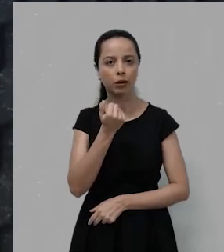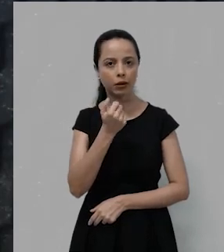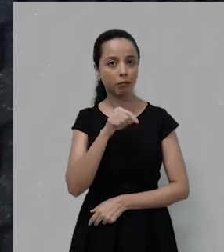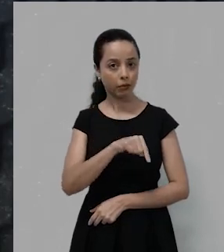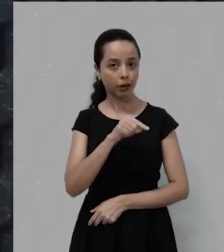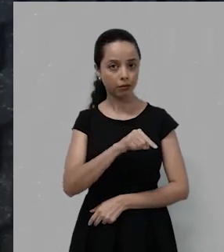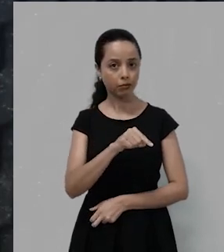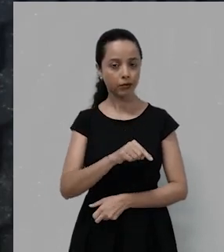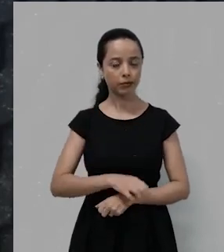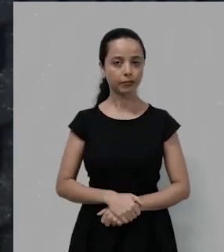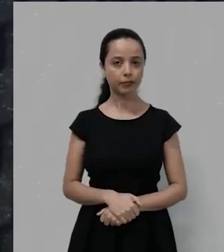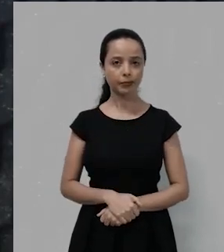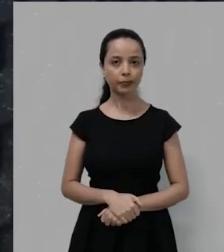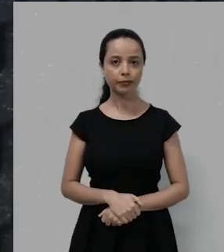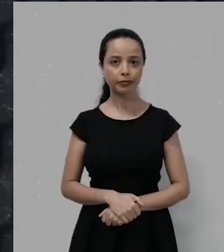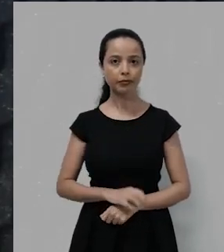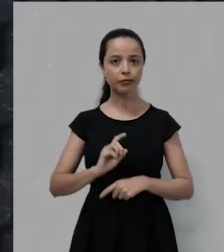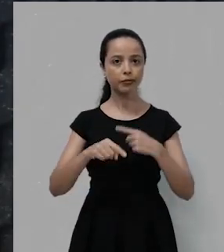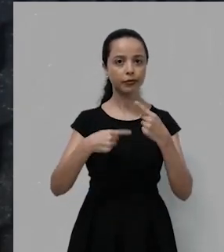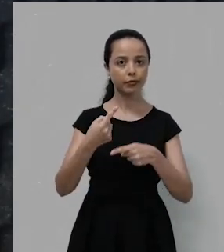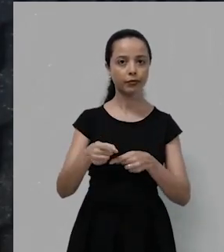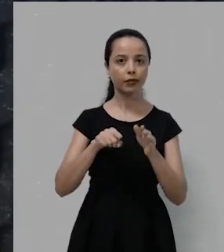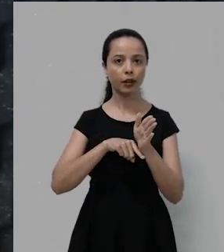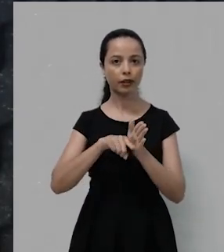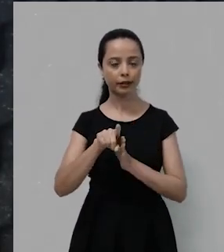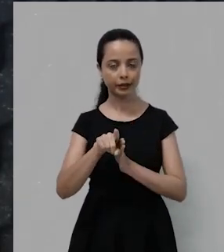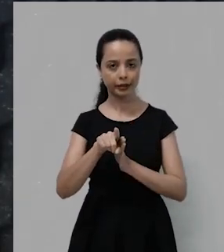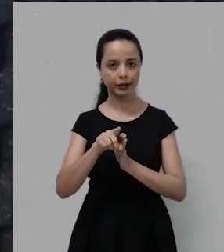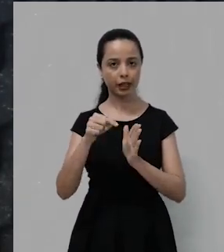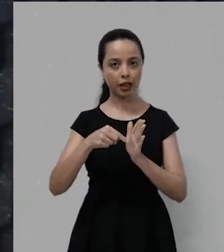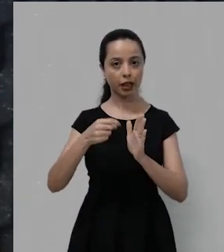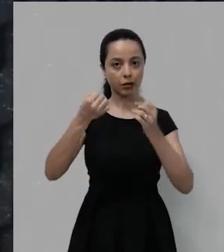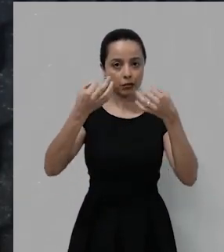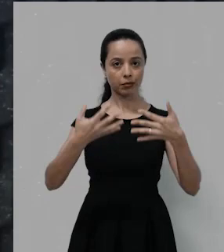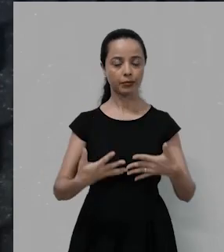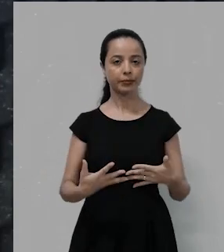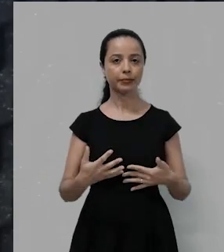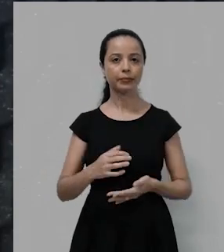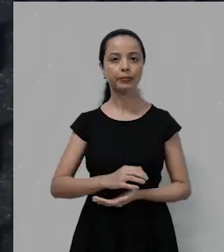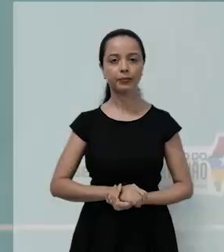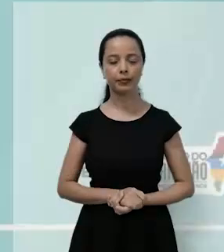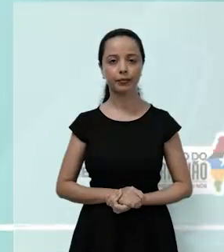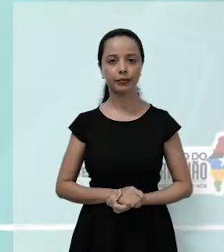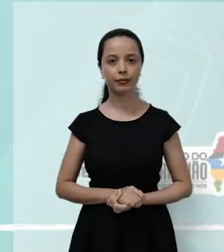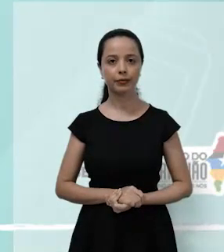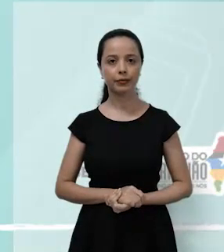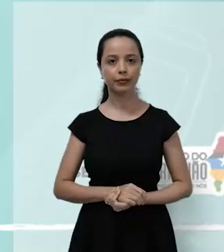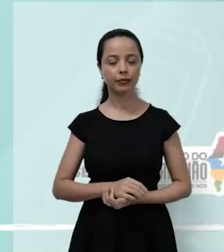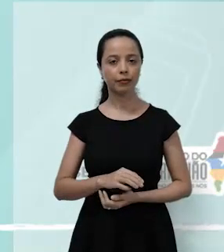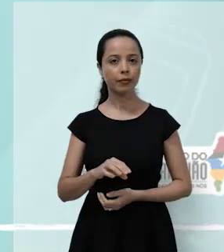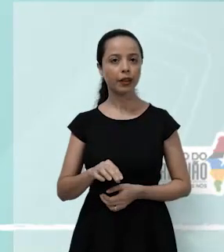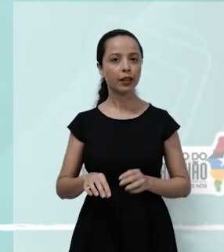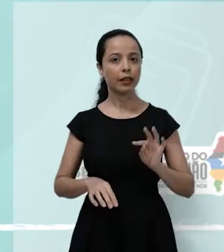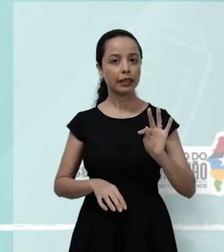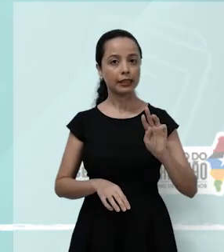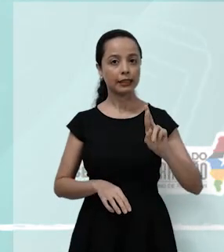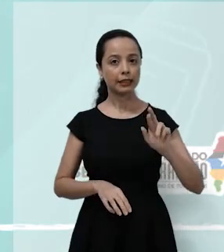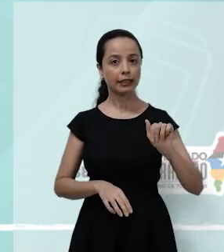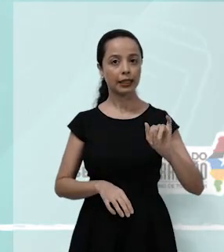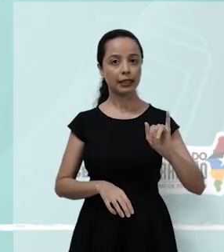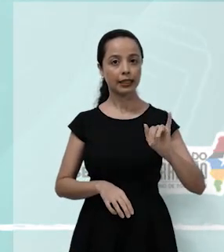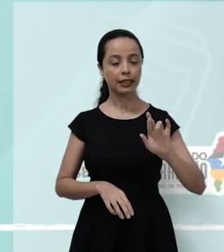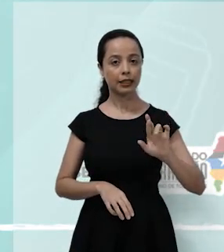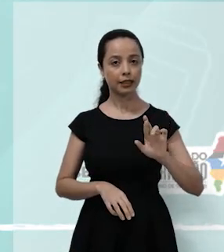esses indivíduos. A próxima questão, ela nos diz o seguinte, ó, traíras são predadoras